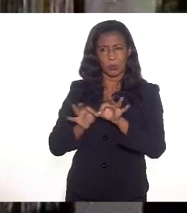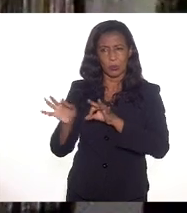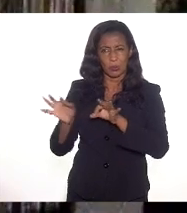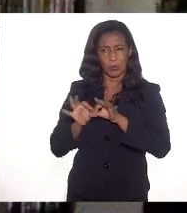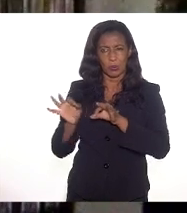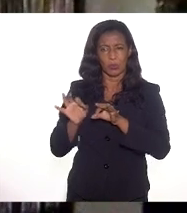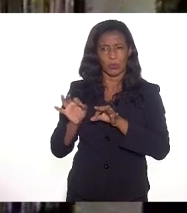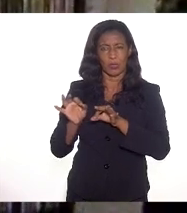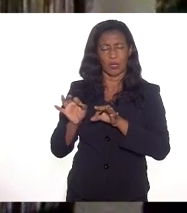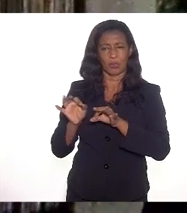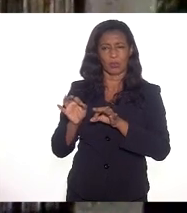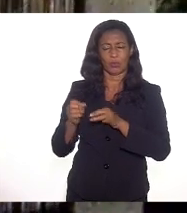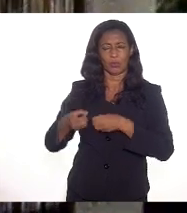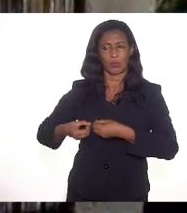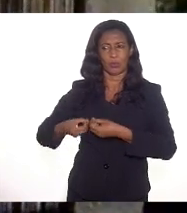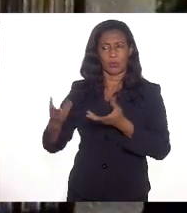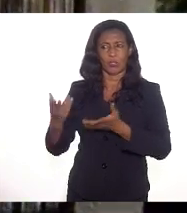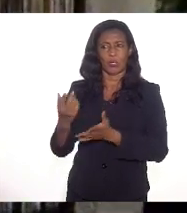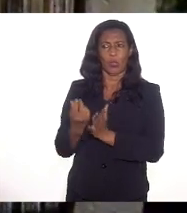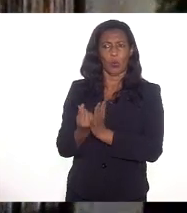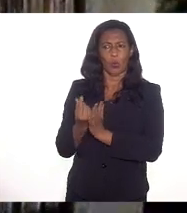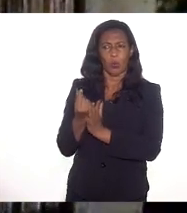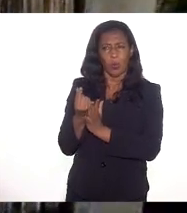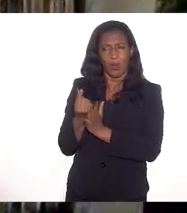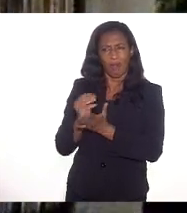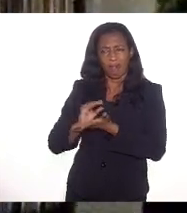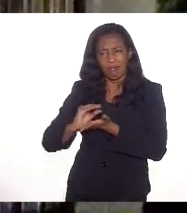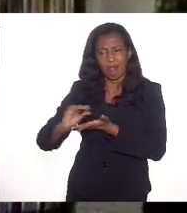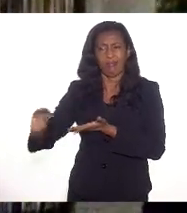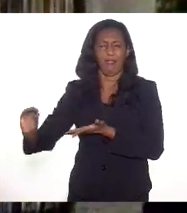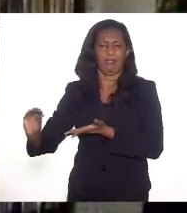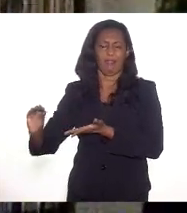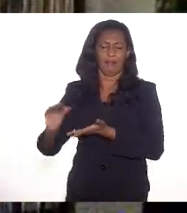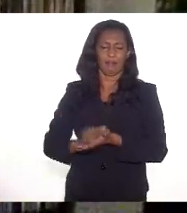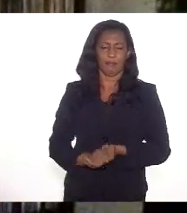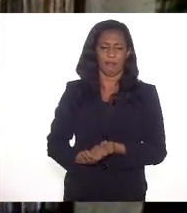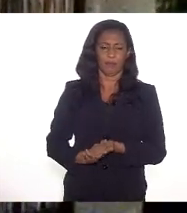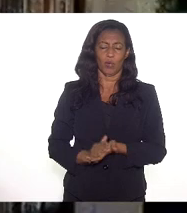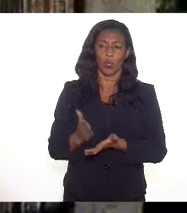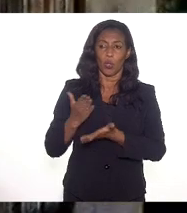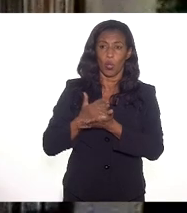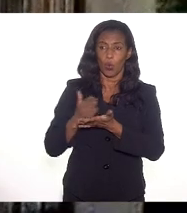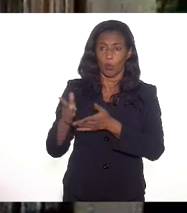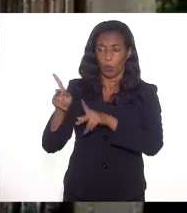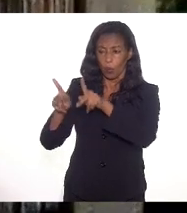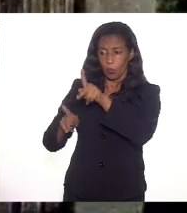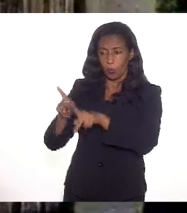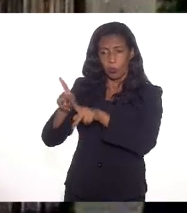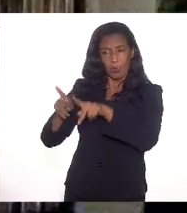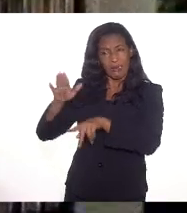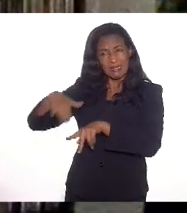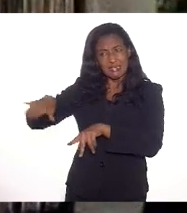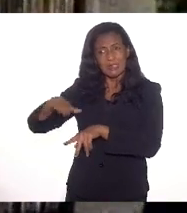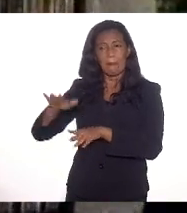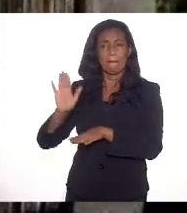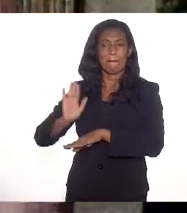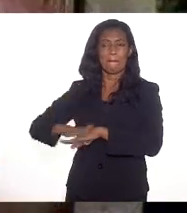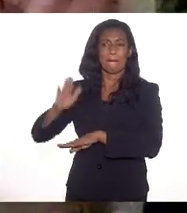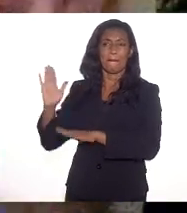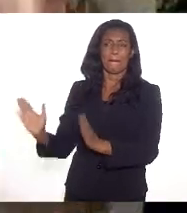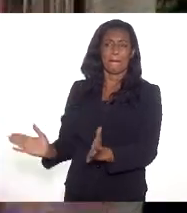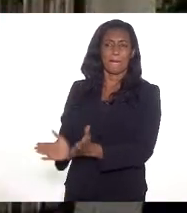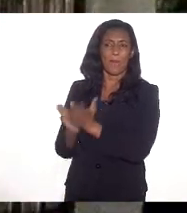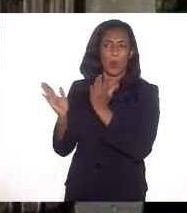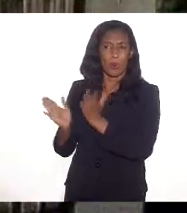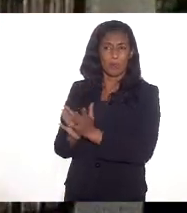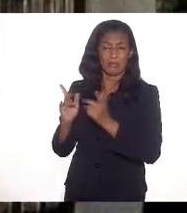renda. Garantia de uma renda básica à população, começando pela população mais vulnerável.